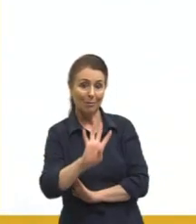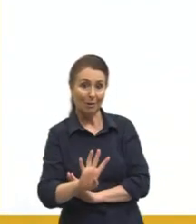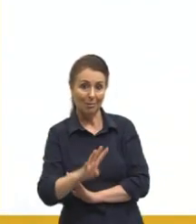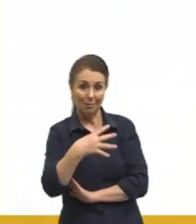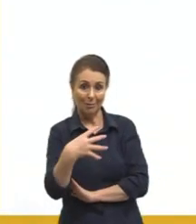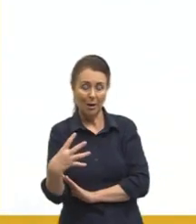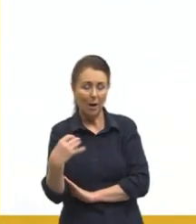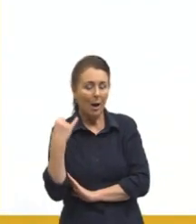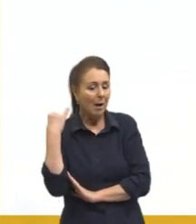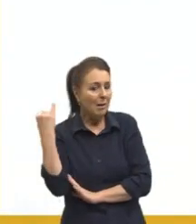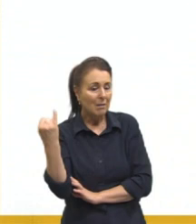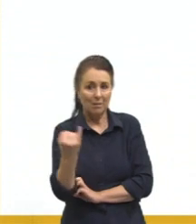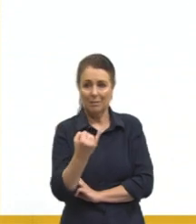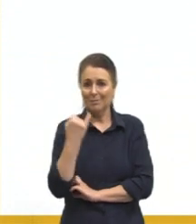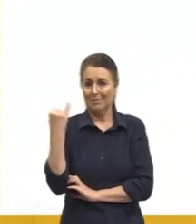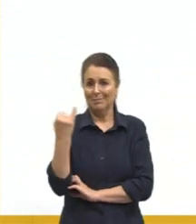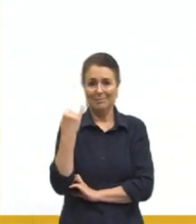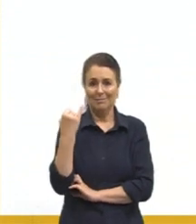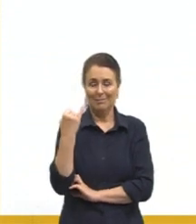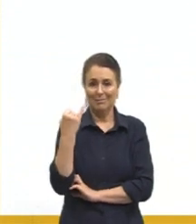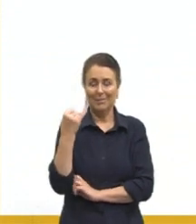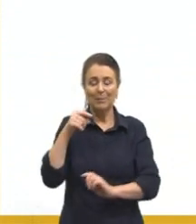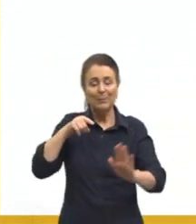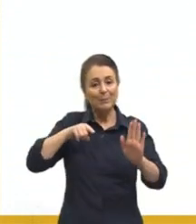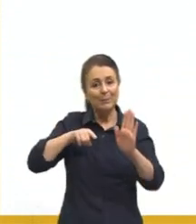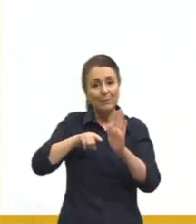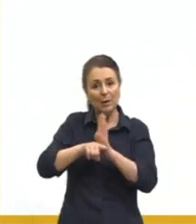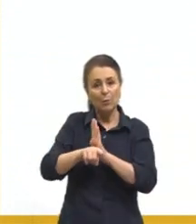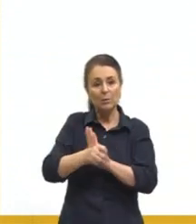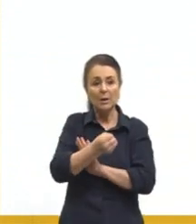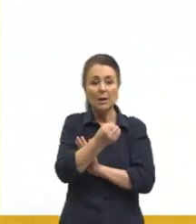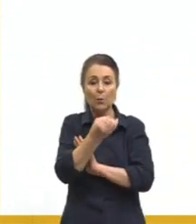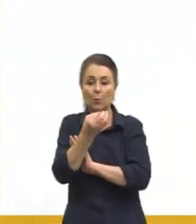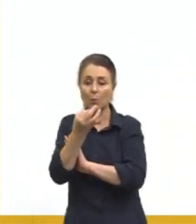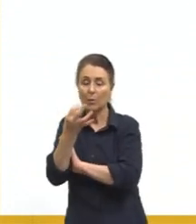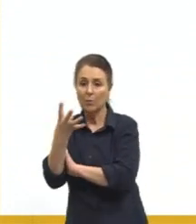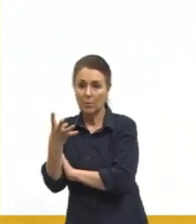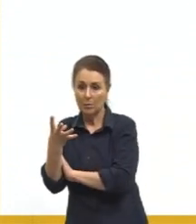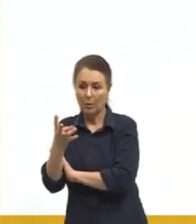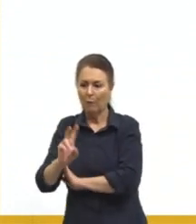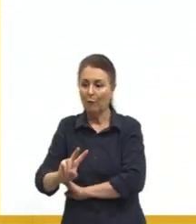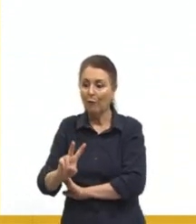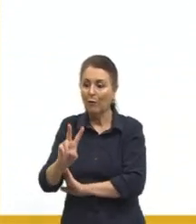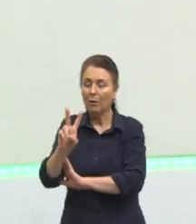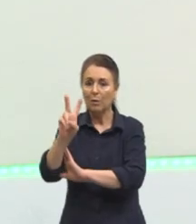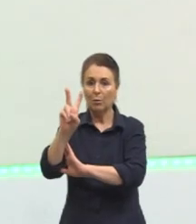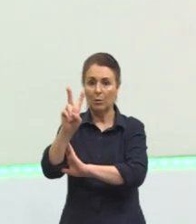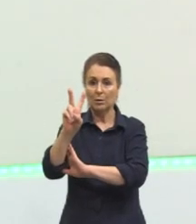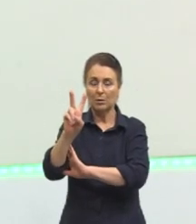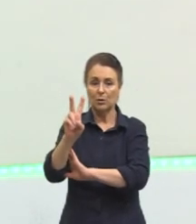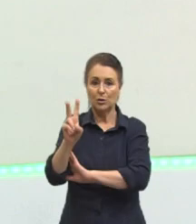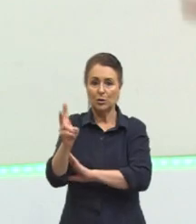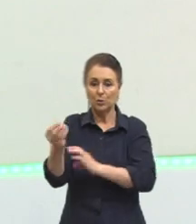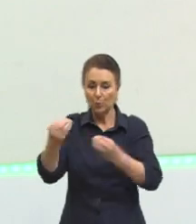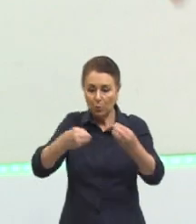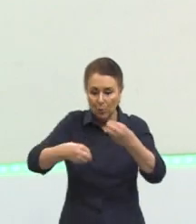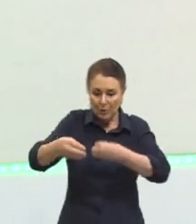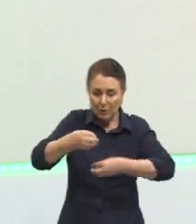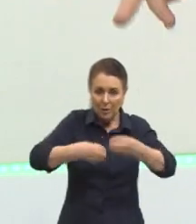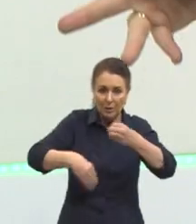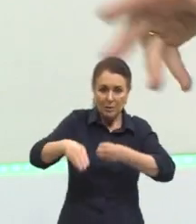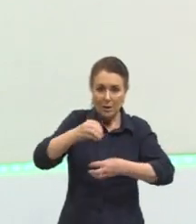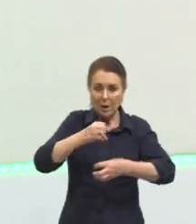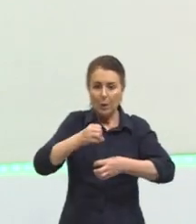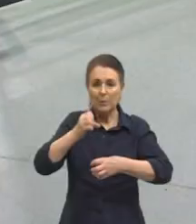Olha só o importante com questão de quantificação né porque trazia valores ali de concentrações concentração de enzima